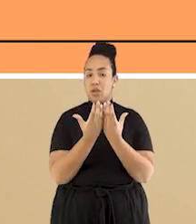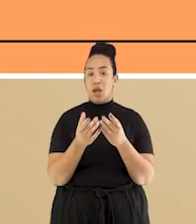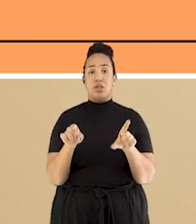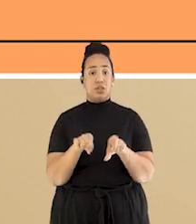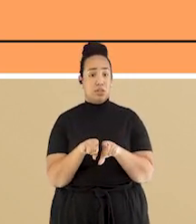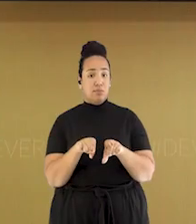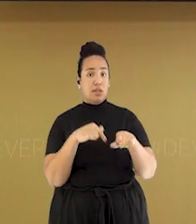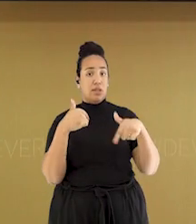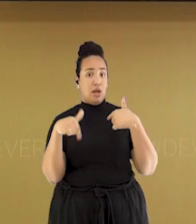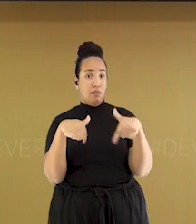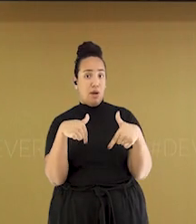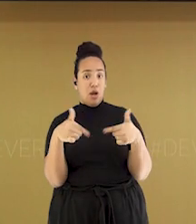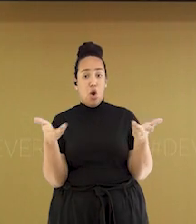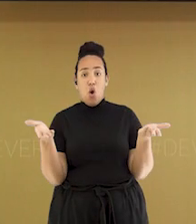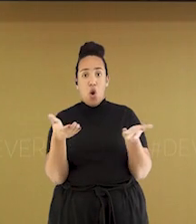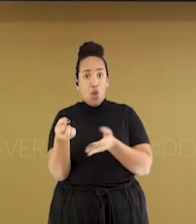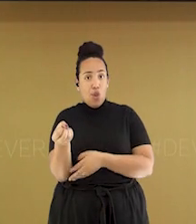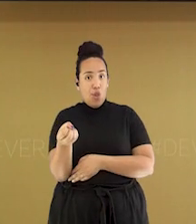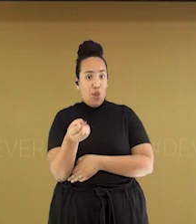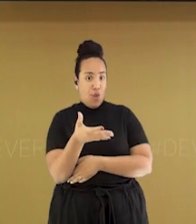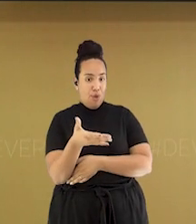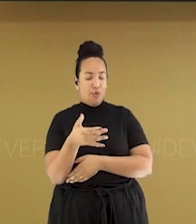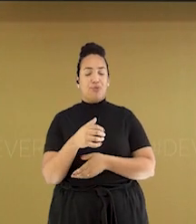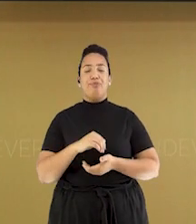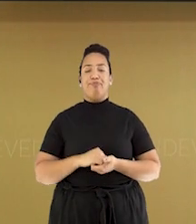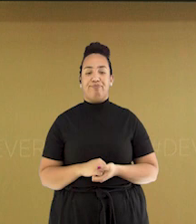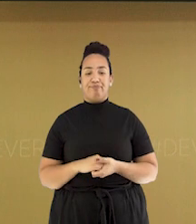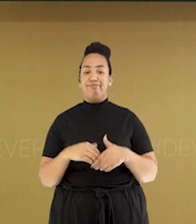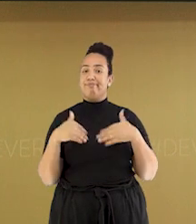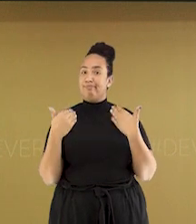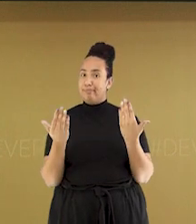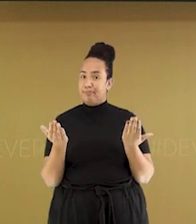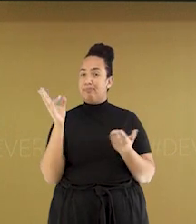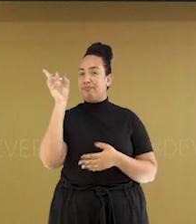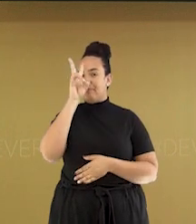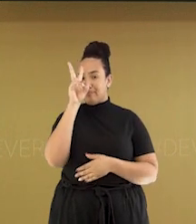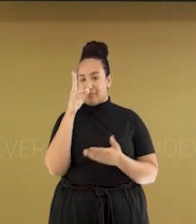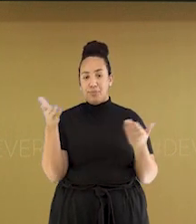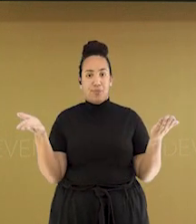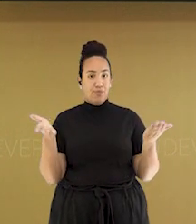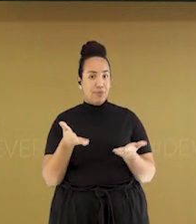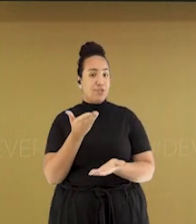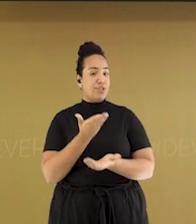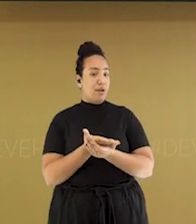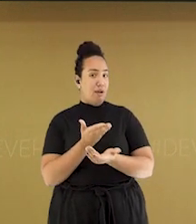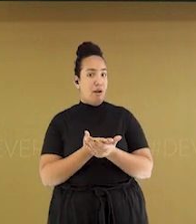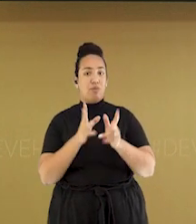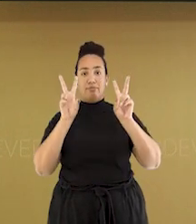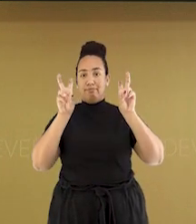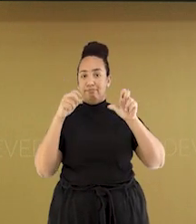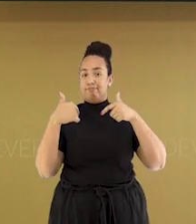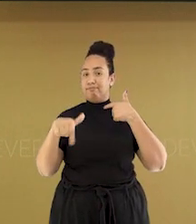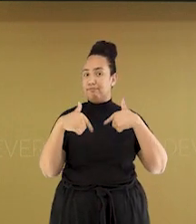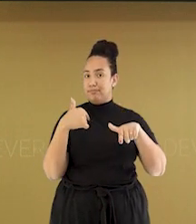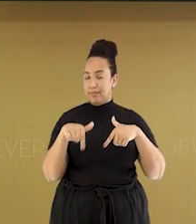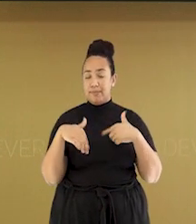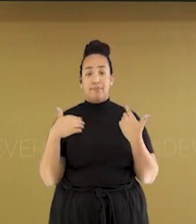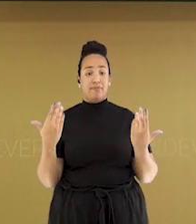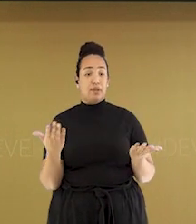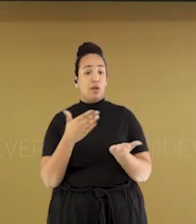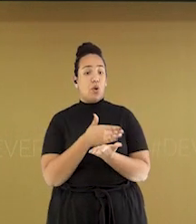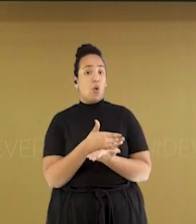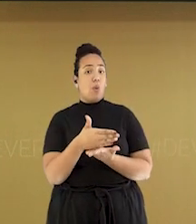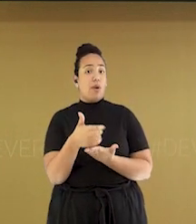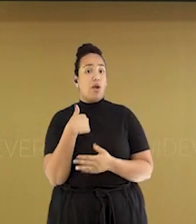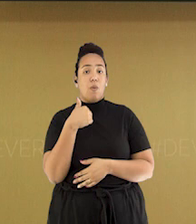estão inseridos. Bom, como eu falei, hoje a nossa aula vai ser sobre o trabalho. E para começar, eu quero que você